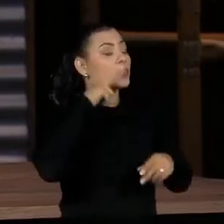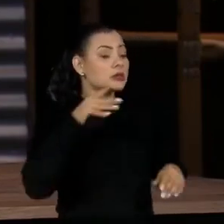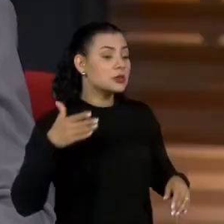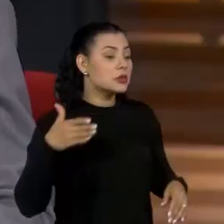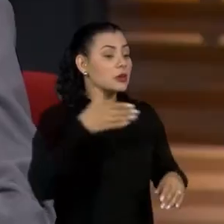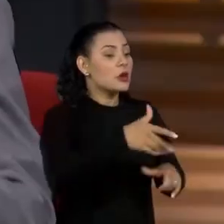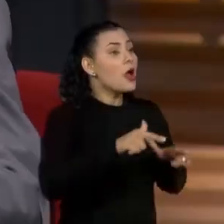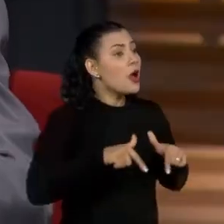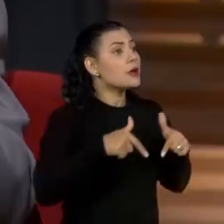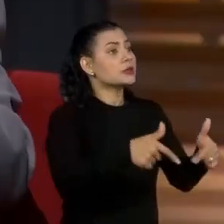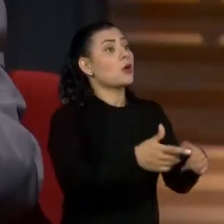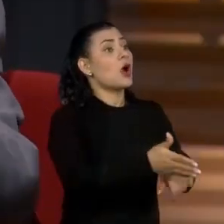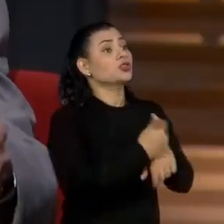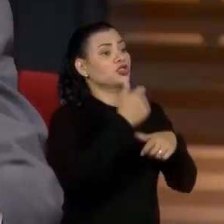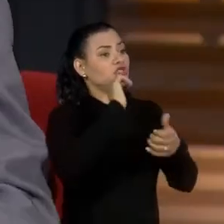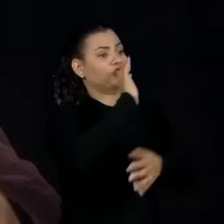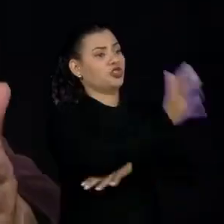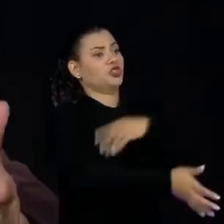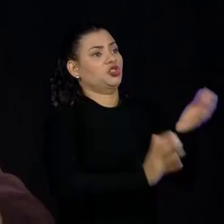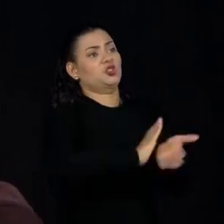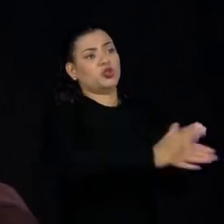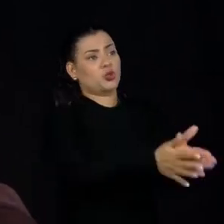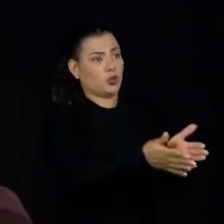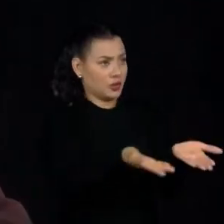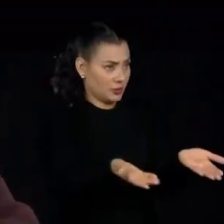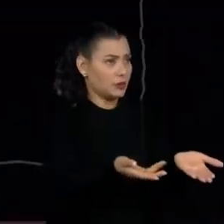atuar antes que antes que continue